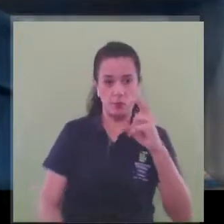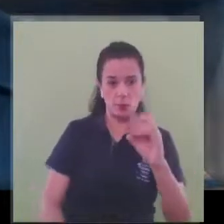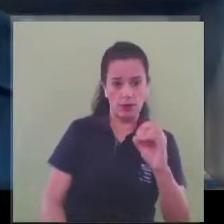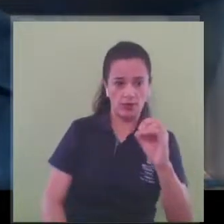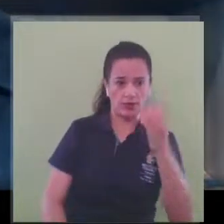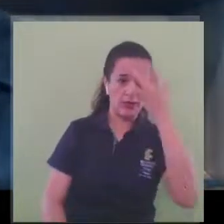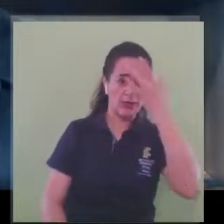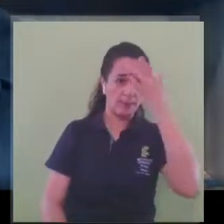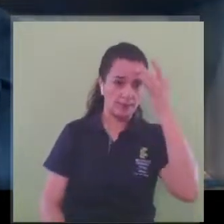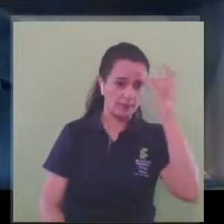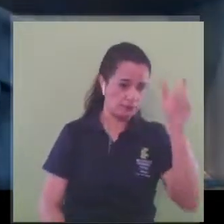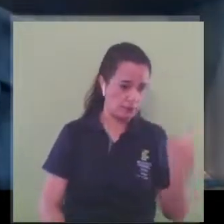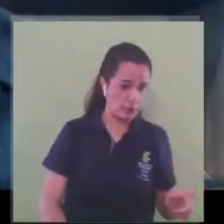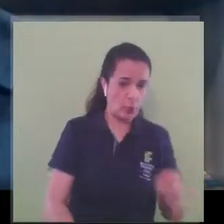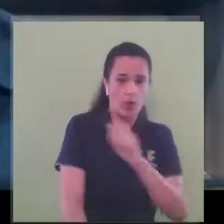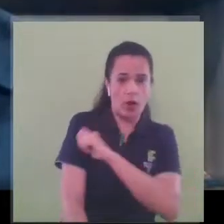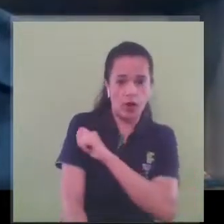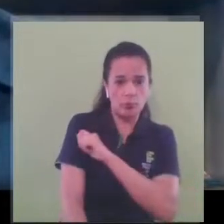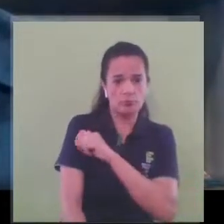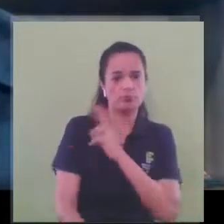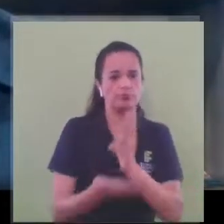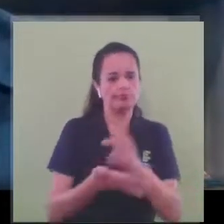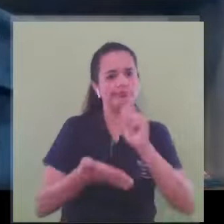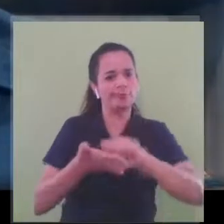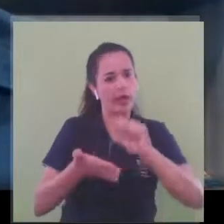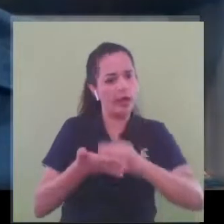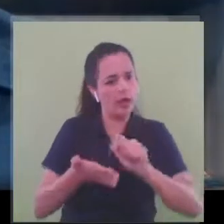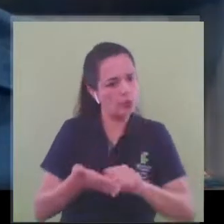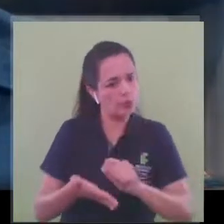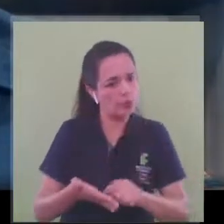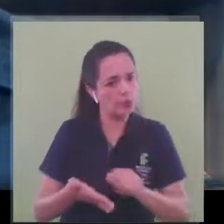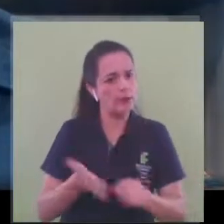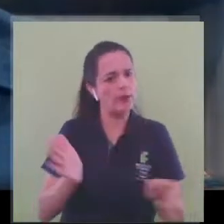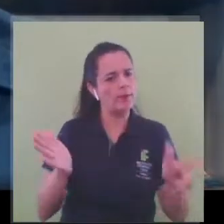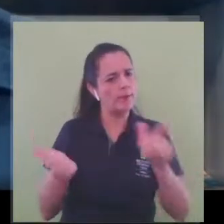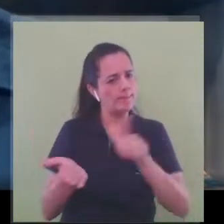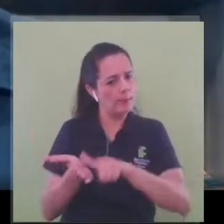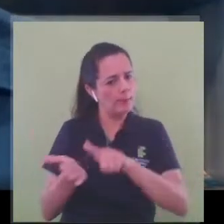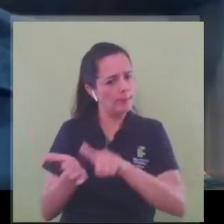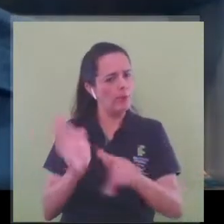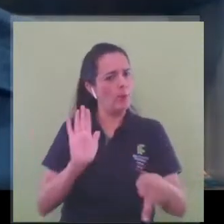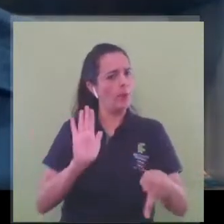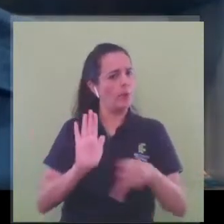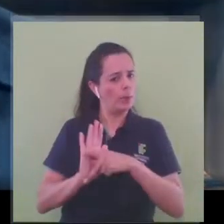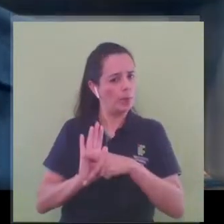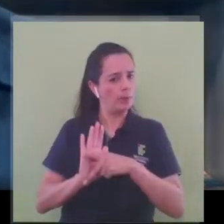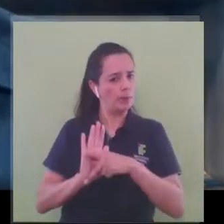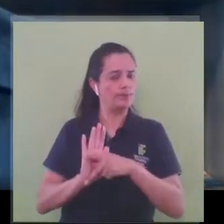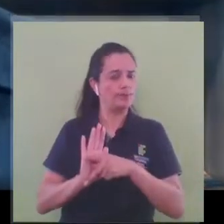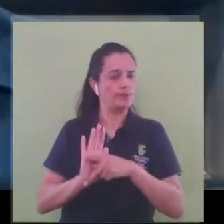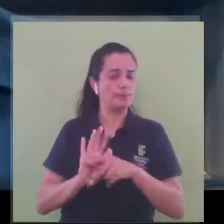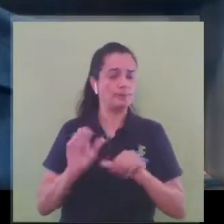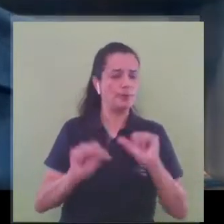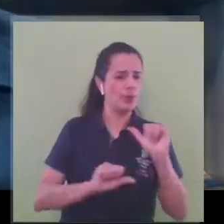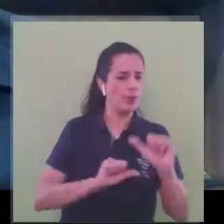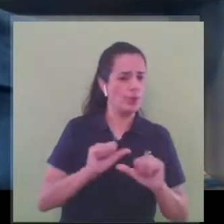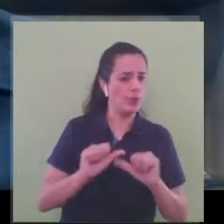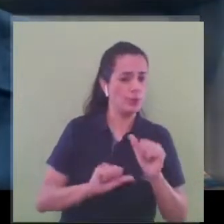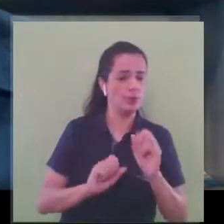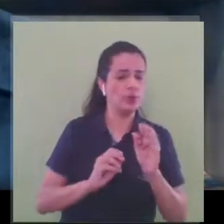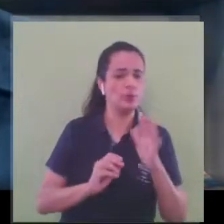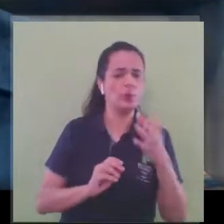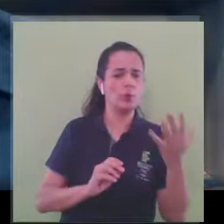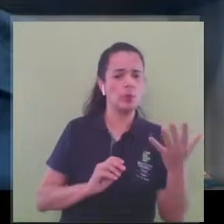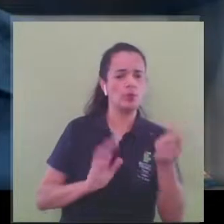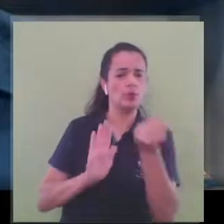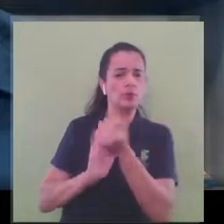folhas à parte. É, agora, no século 20, final do século XX e início do século XXI, isso meio que foi abandonado devido a essa